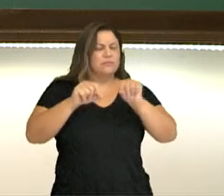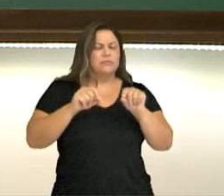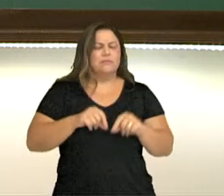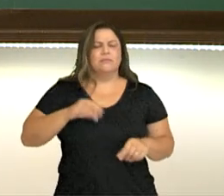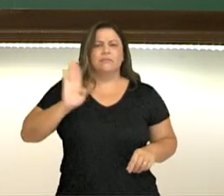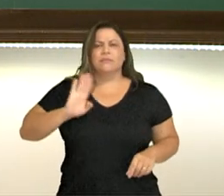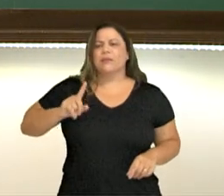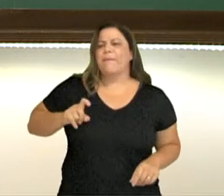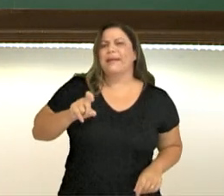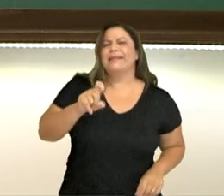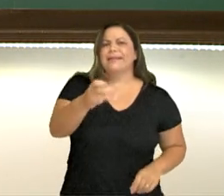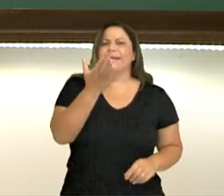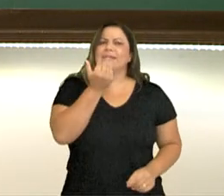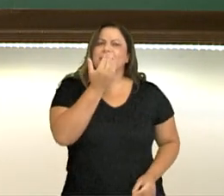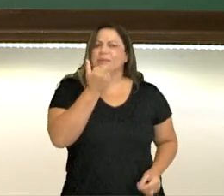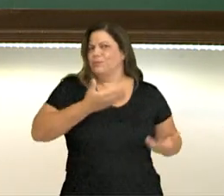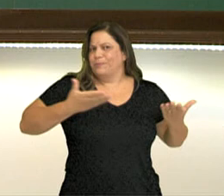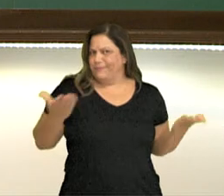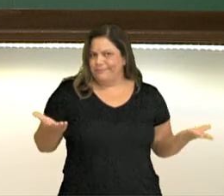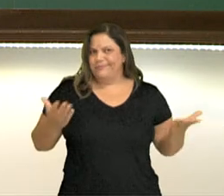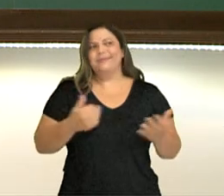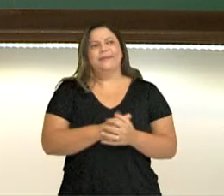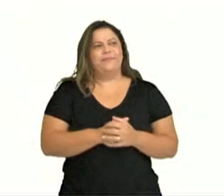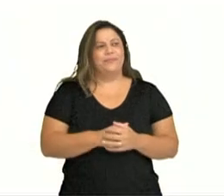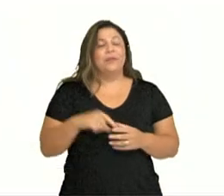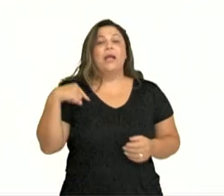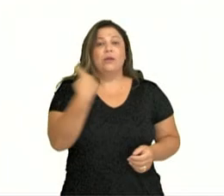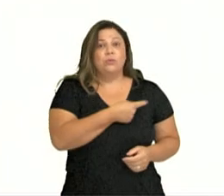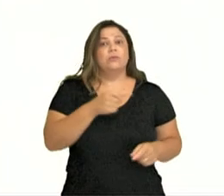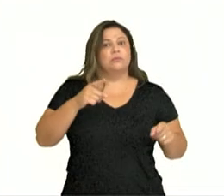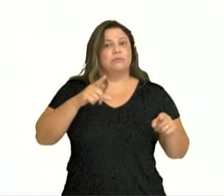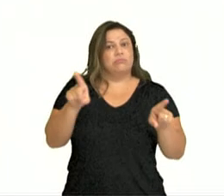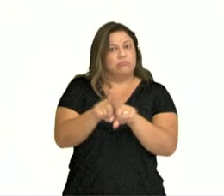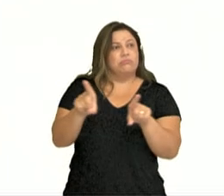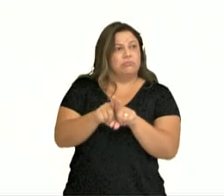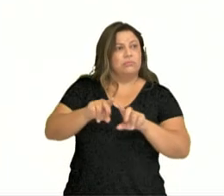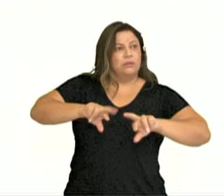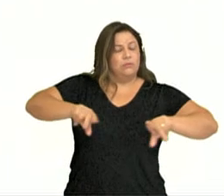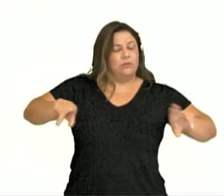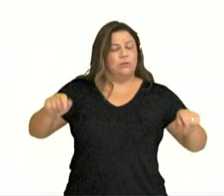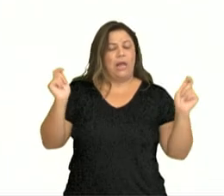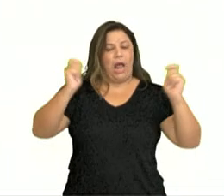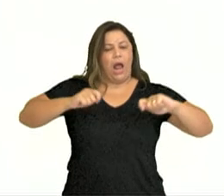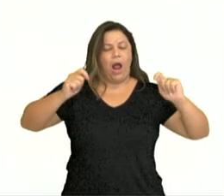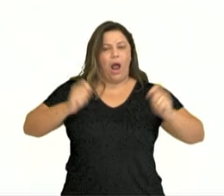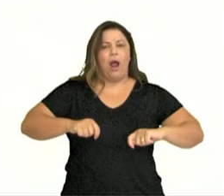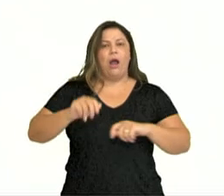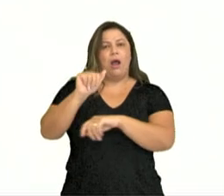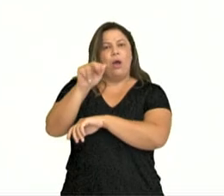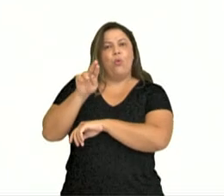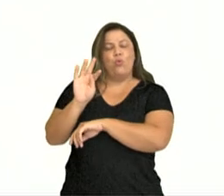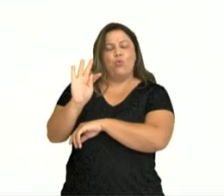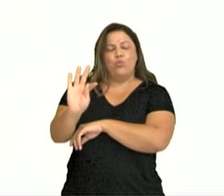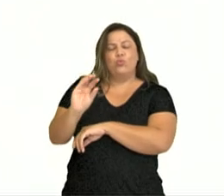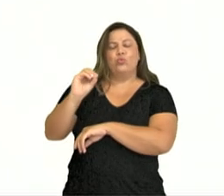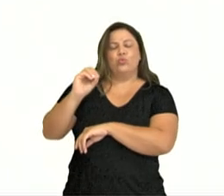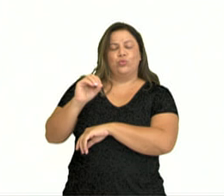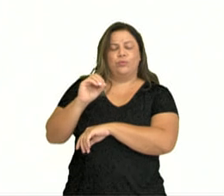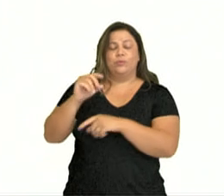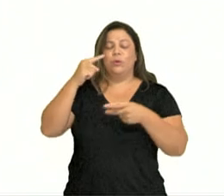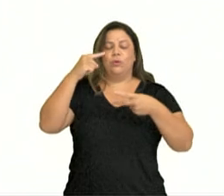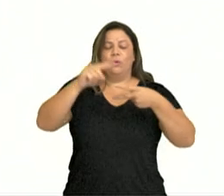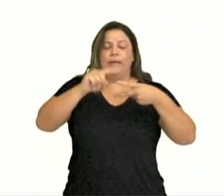alimentam? Então, nós temos, então, na natureza, bactérias autotróficas e heterotróficas. Qual a